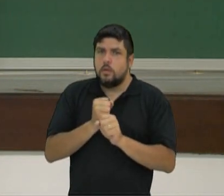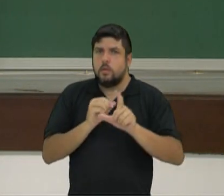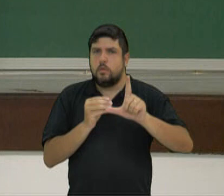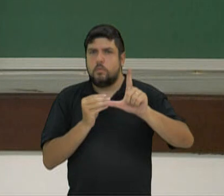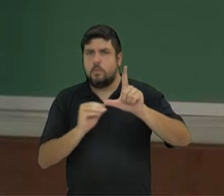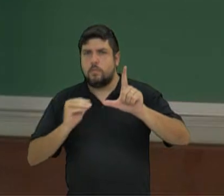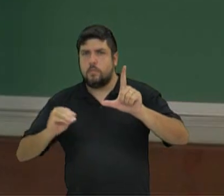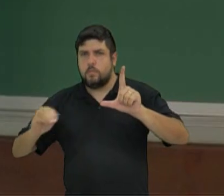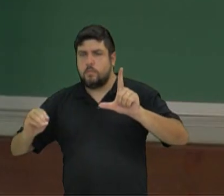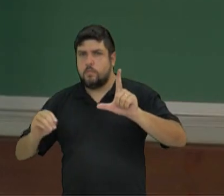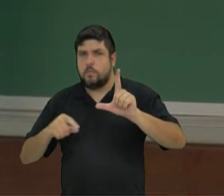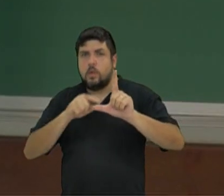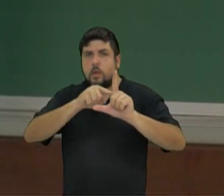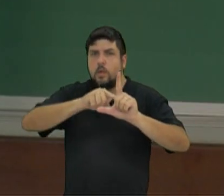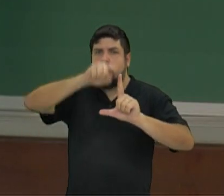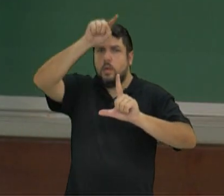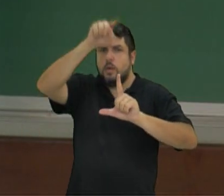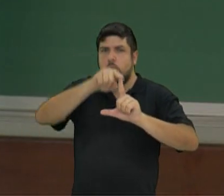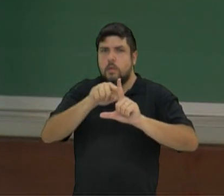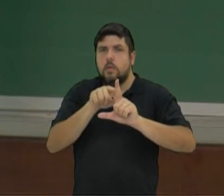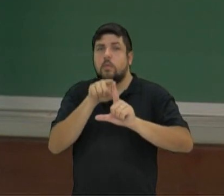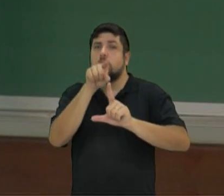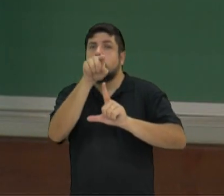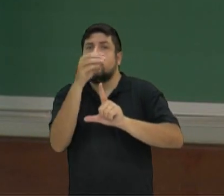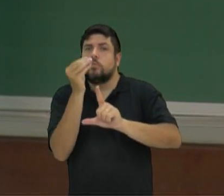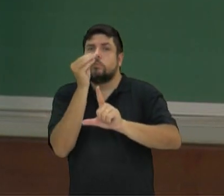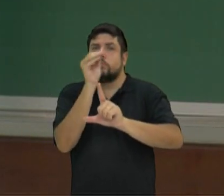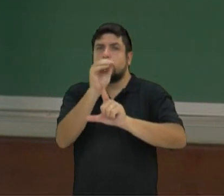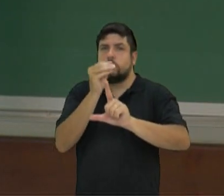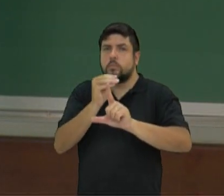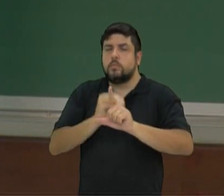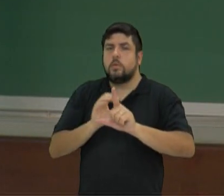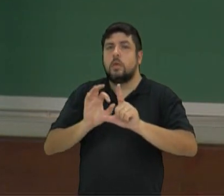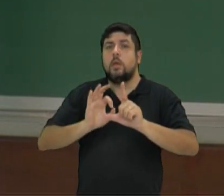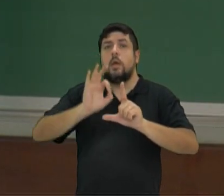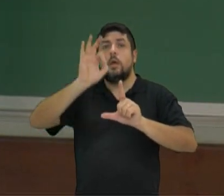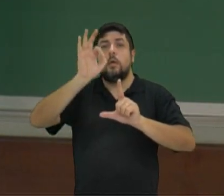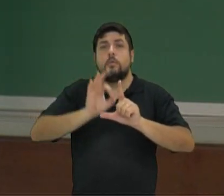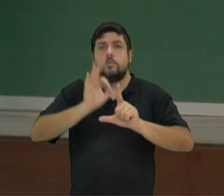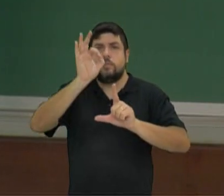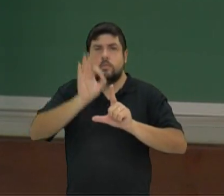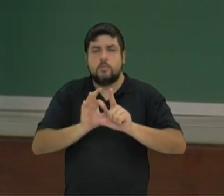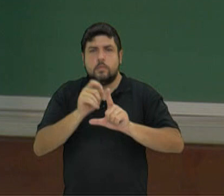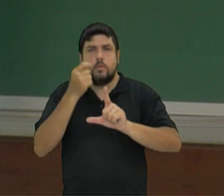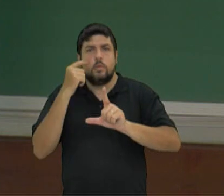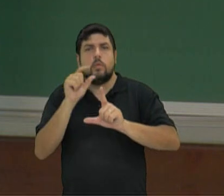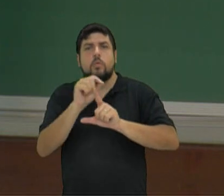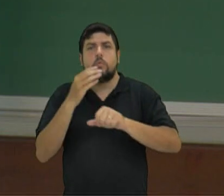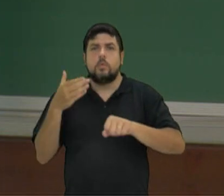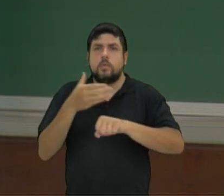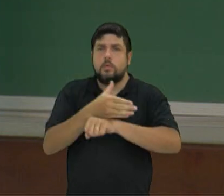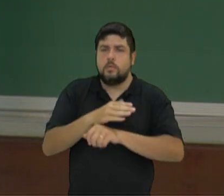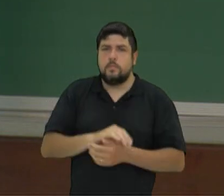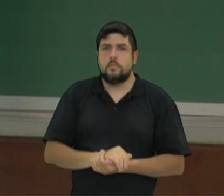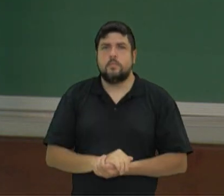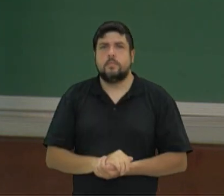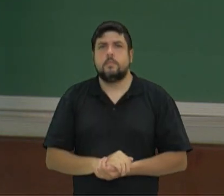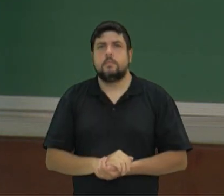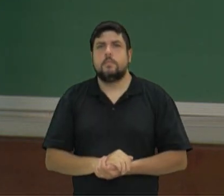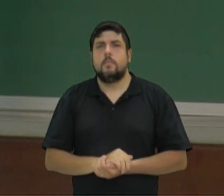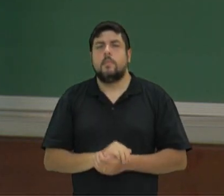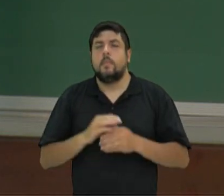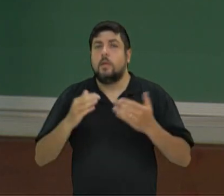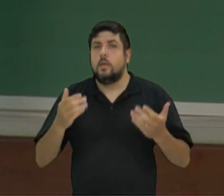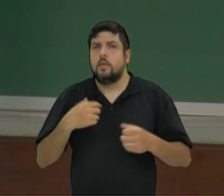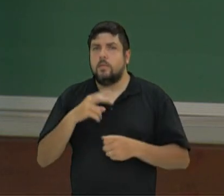no eixo vertical, a porcentagem que teve de acesso à internet.